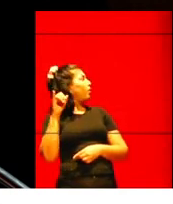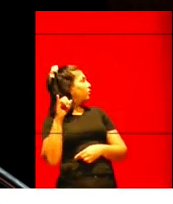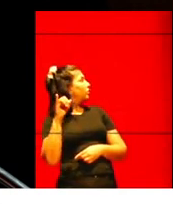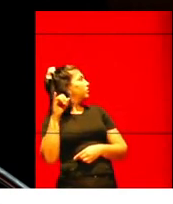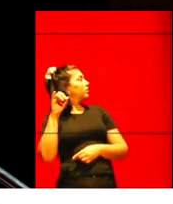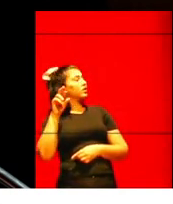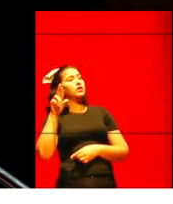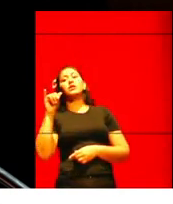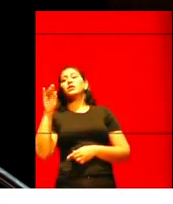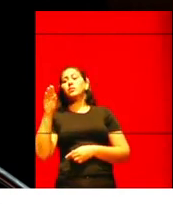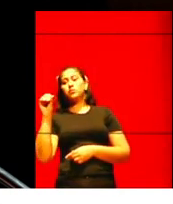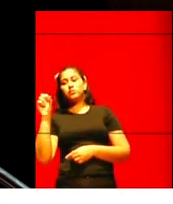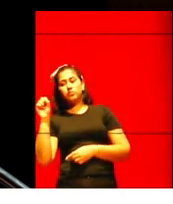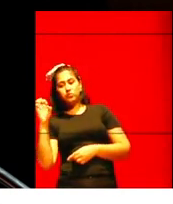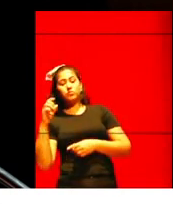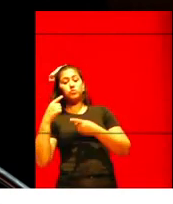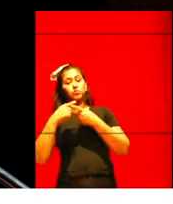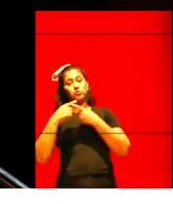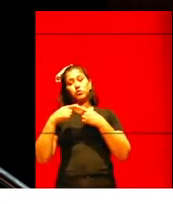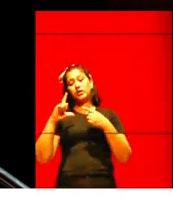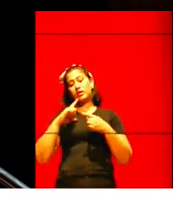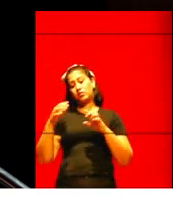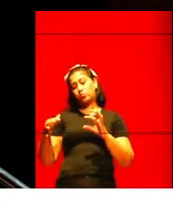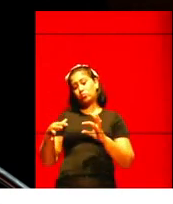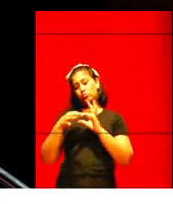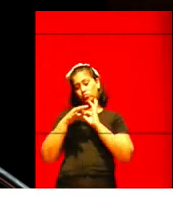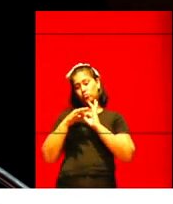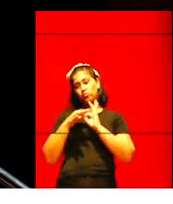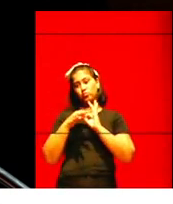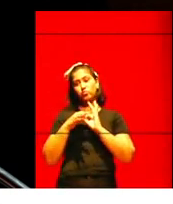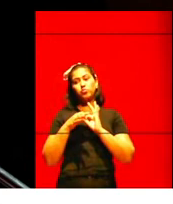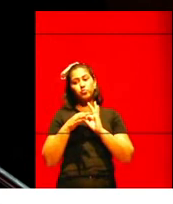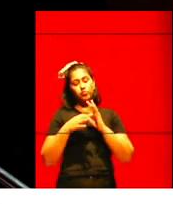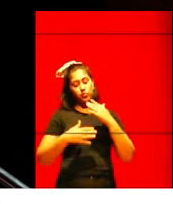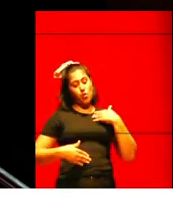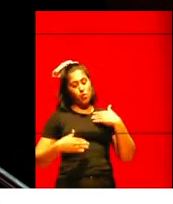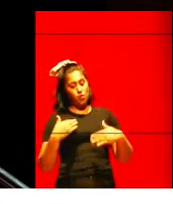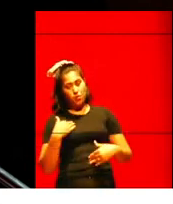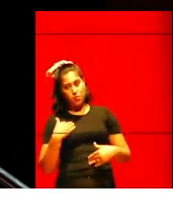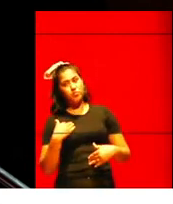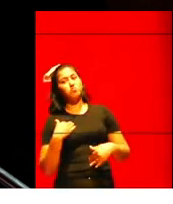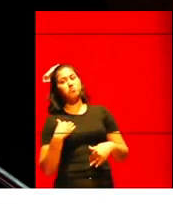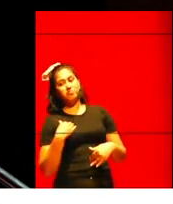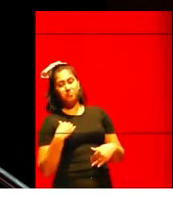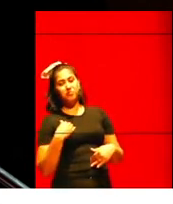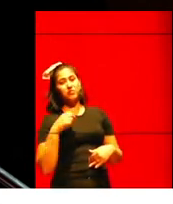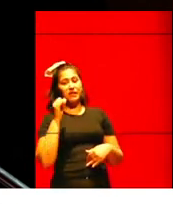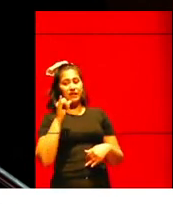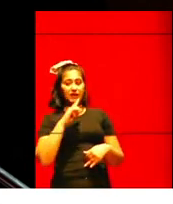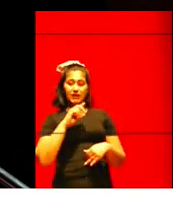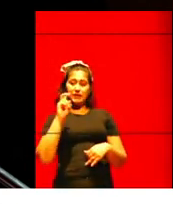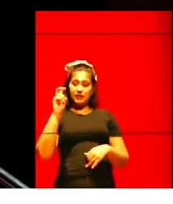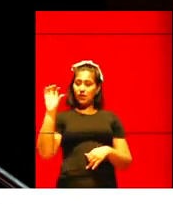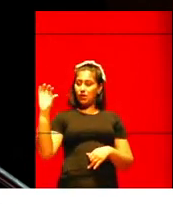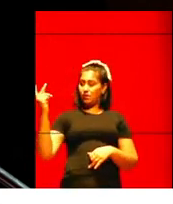da presença desse carboidrato de 5 carbonos, e que é um carboidrato de 5 carbonos, na classificação biológica,